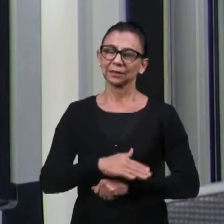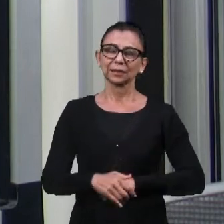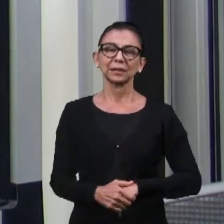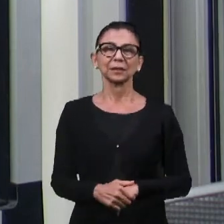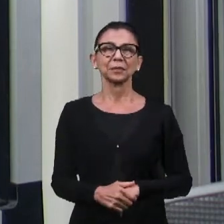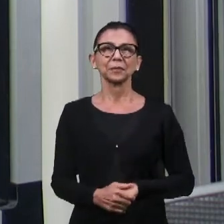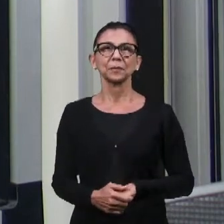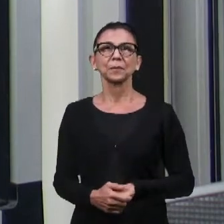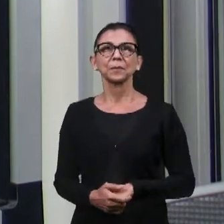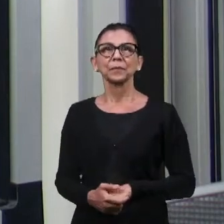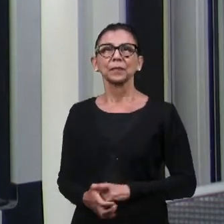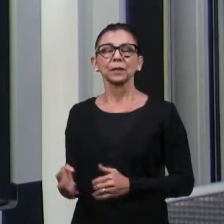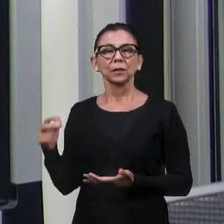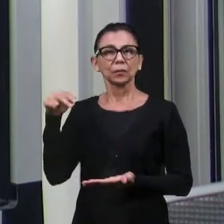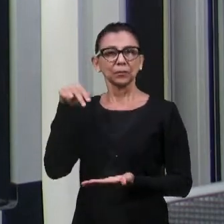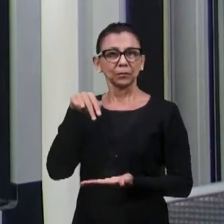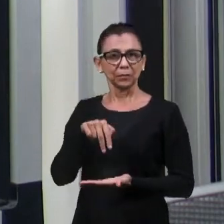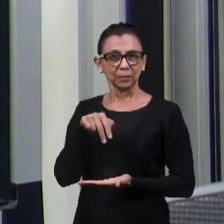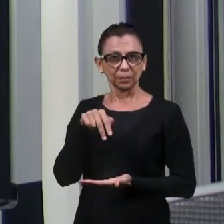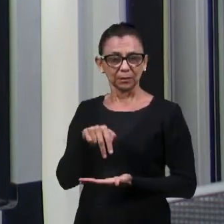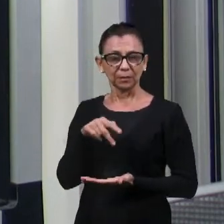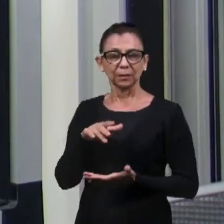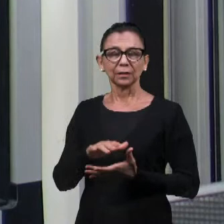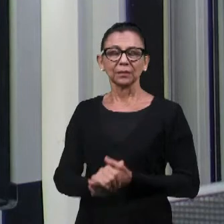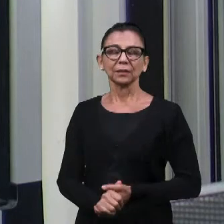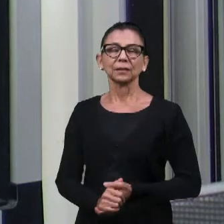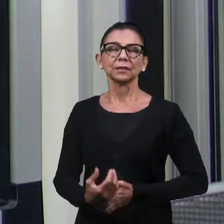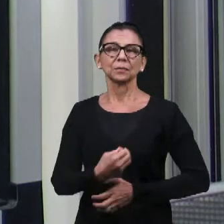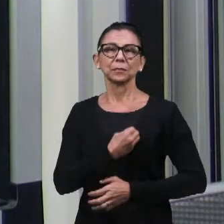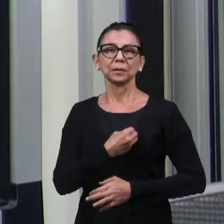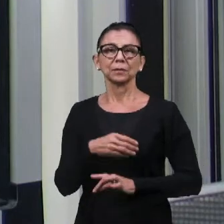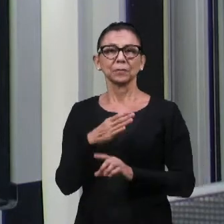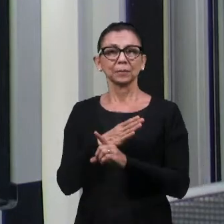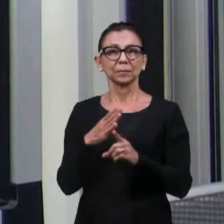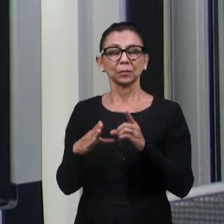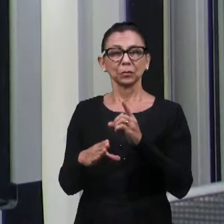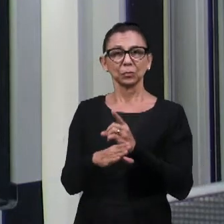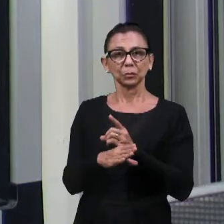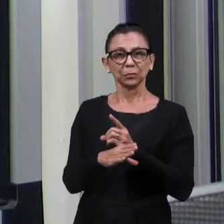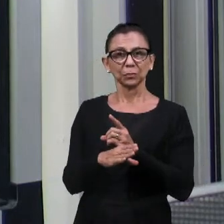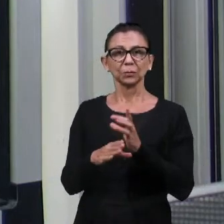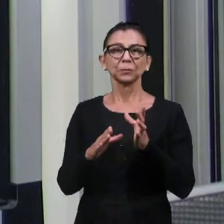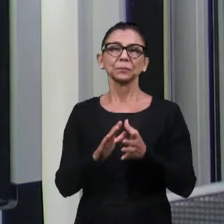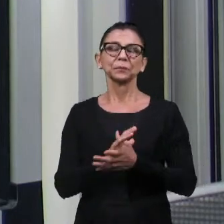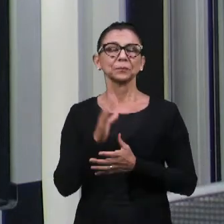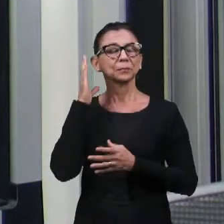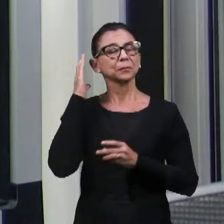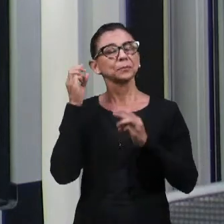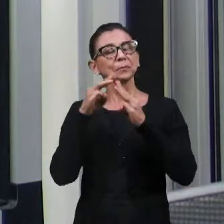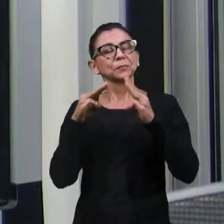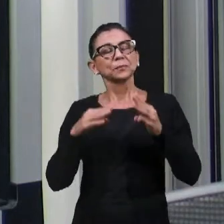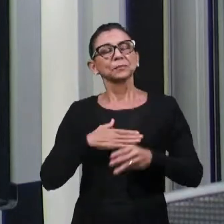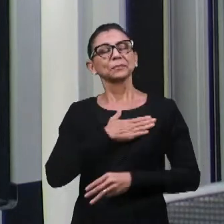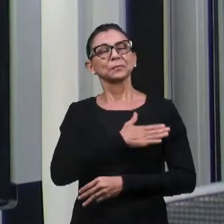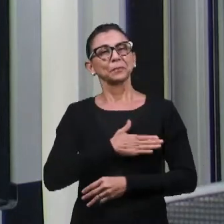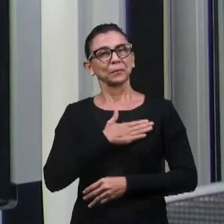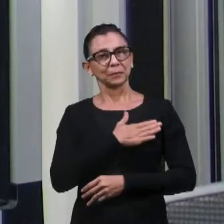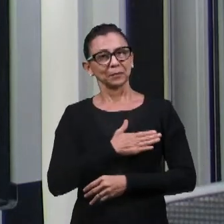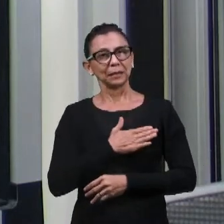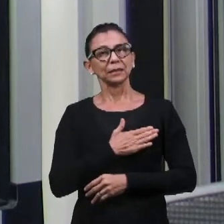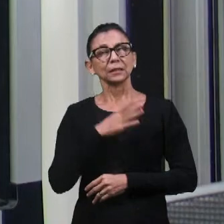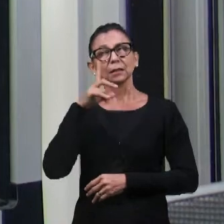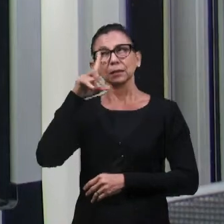participando de mais um culto, este pré-culto aqui na Rádio Manaim. E uma satisfação para nós, que Deus possa